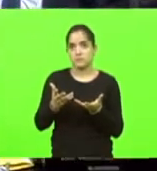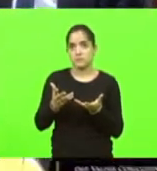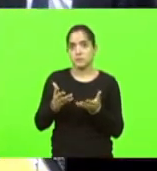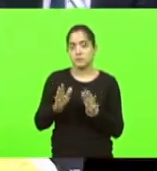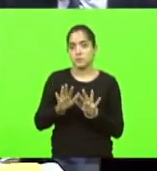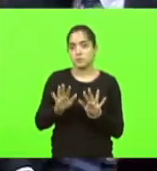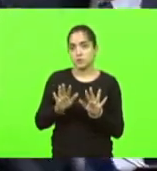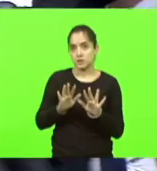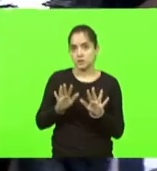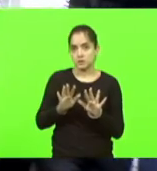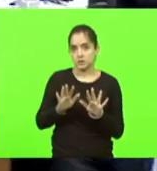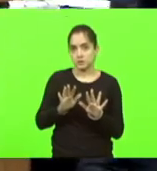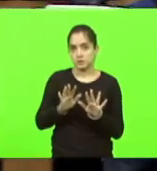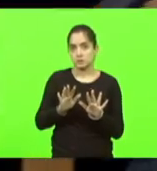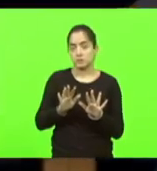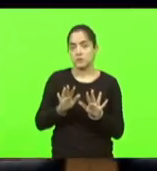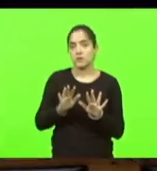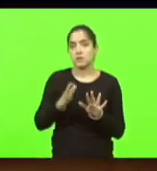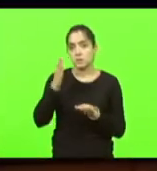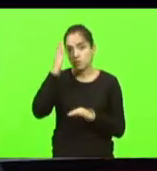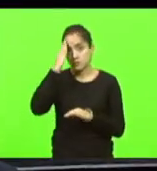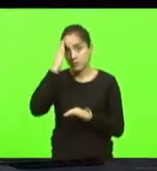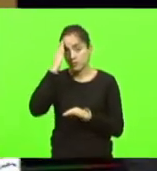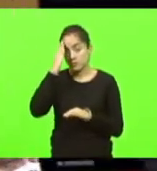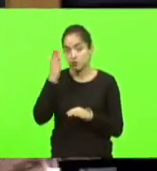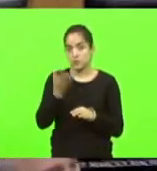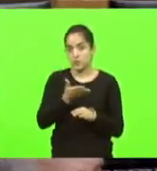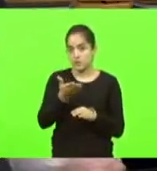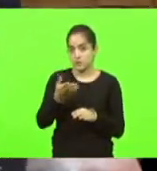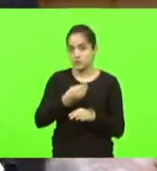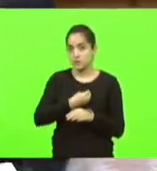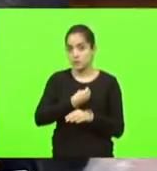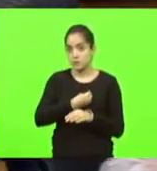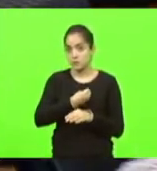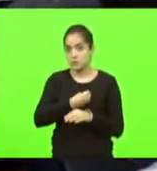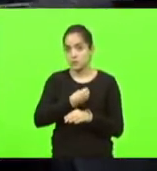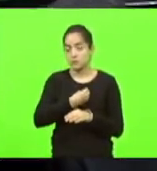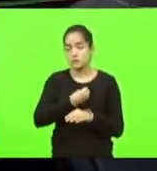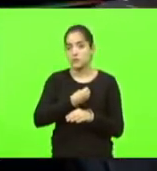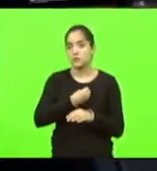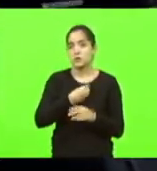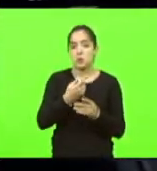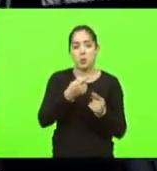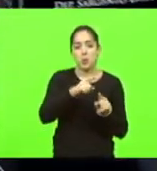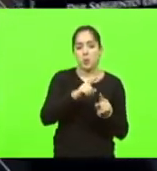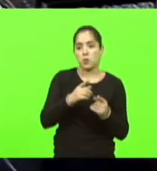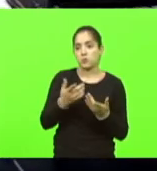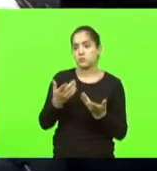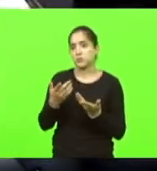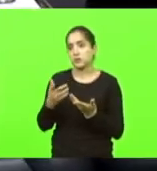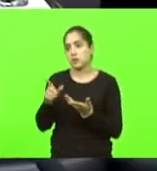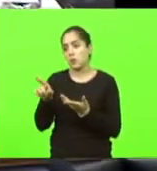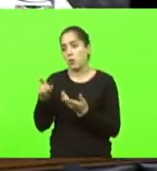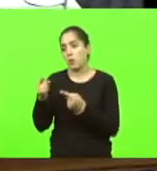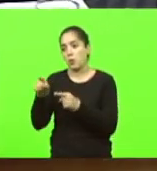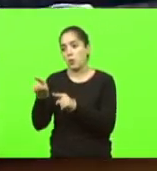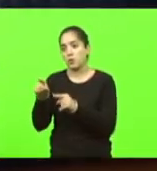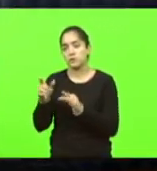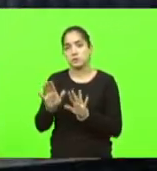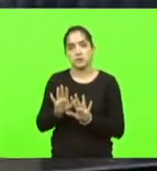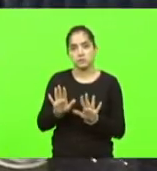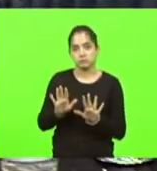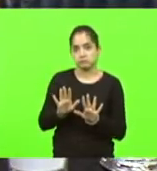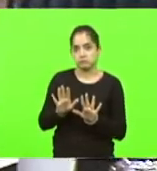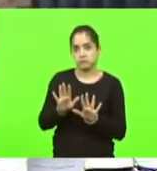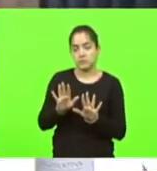pelo menos Não Para muitos que eu sei que estão aqui que é questão de ser contra a o questão de ser contra bem eu